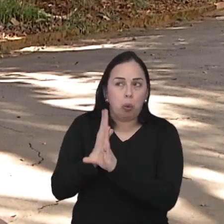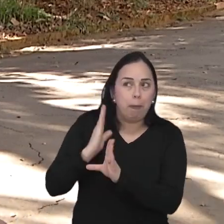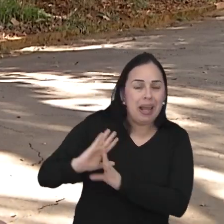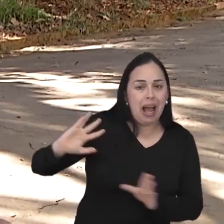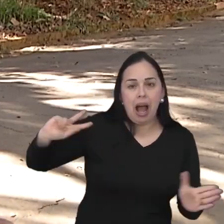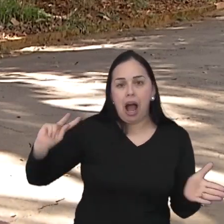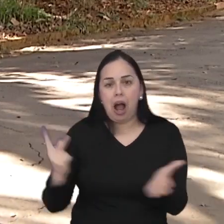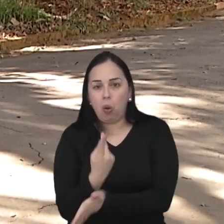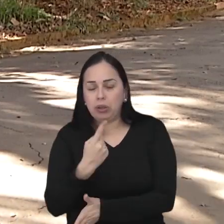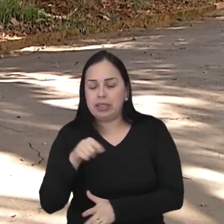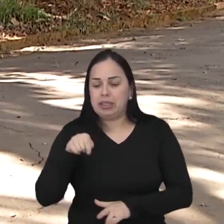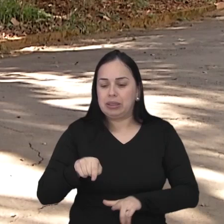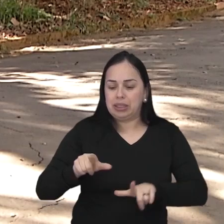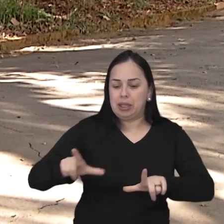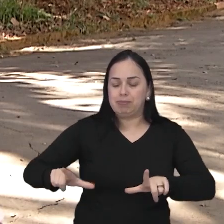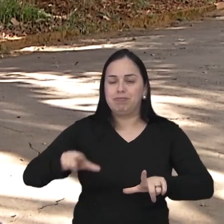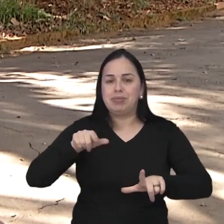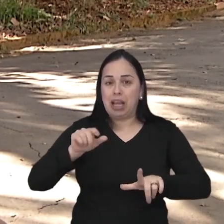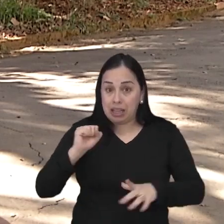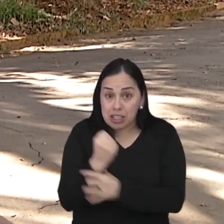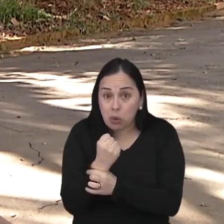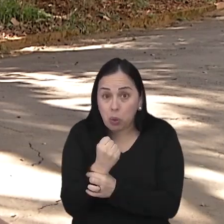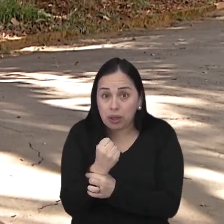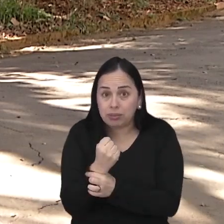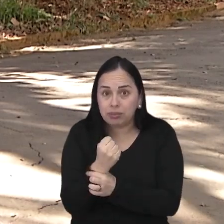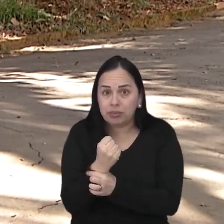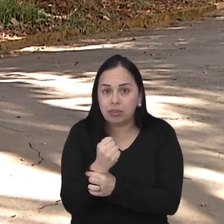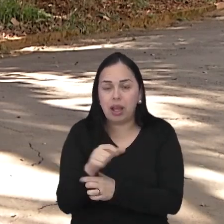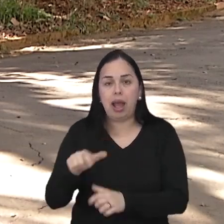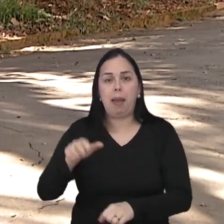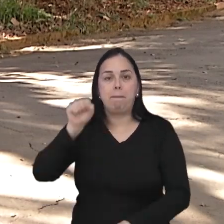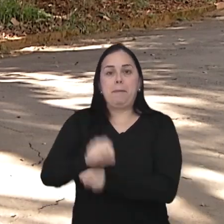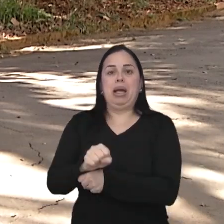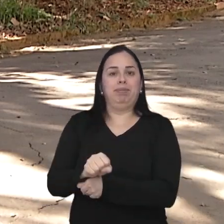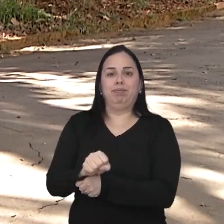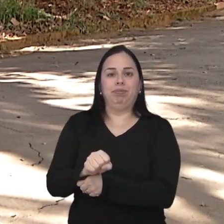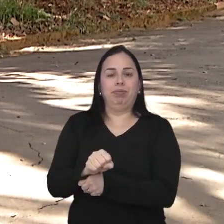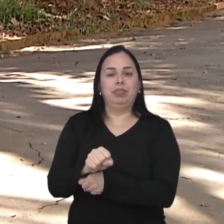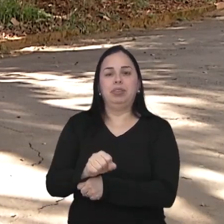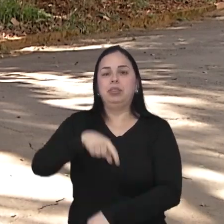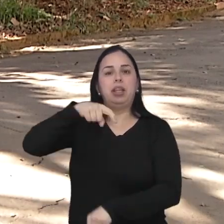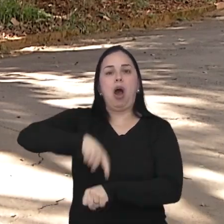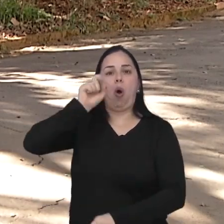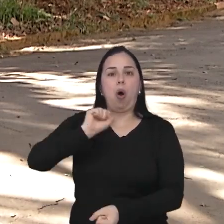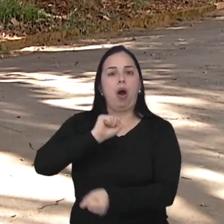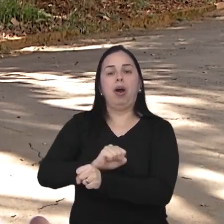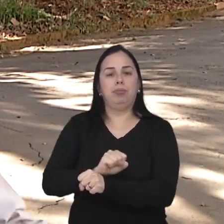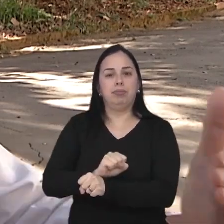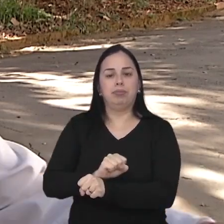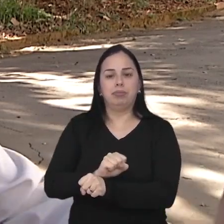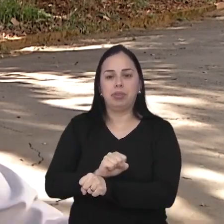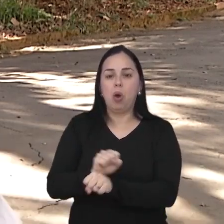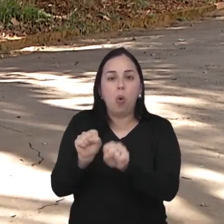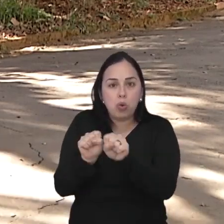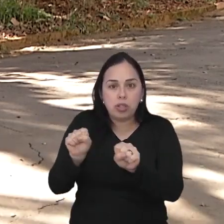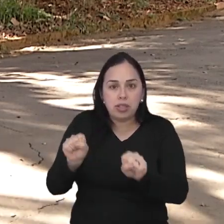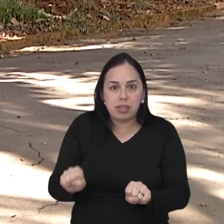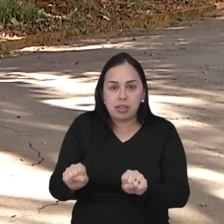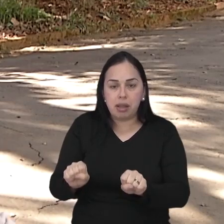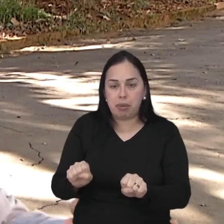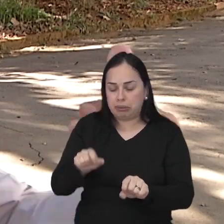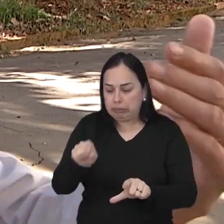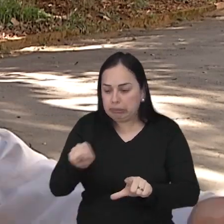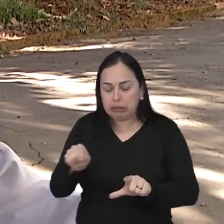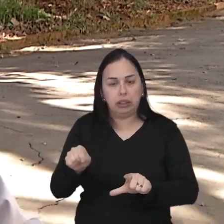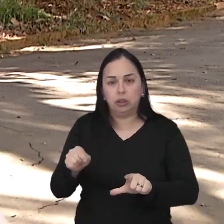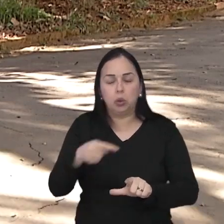alguma situação de instabilidade na área de segurança, a urna congela todo o sistema, então ela não deixa o